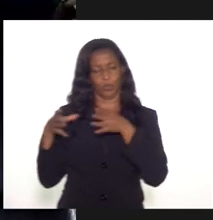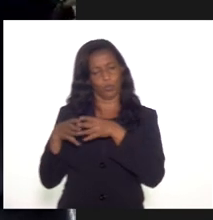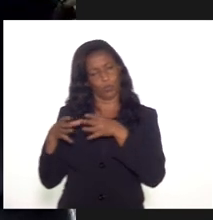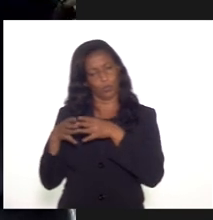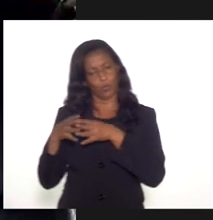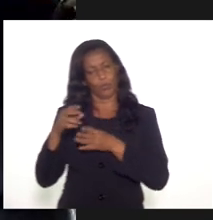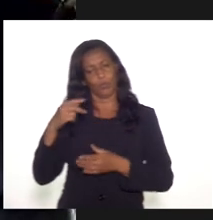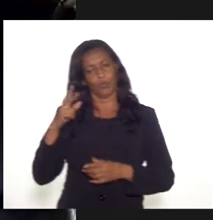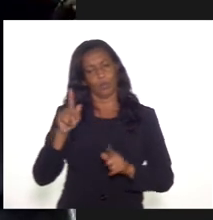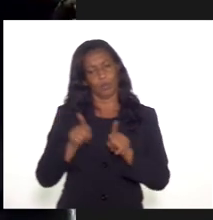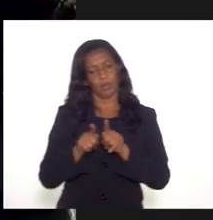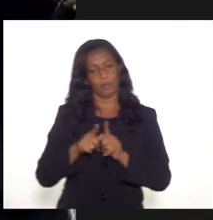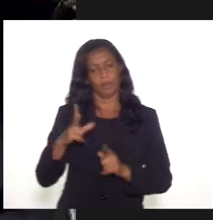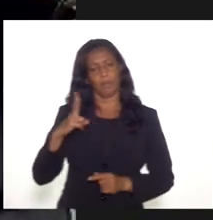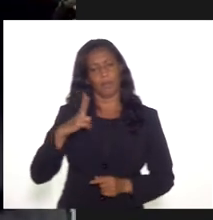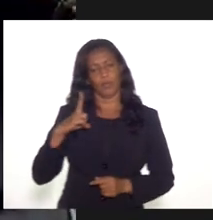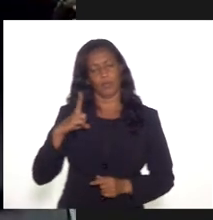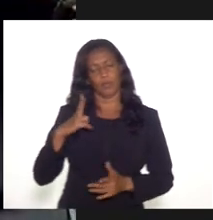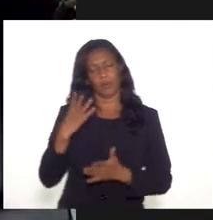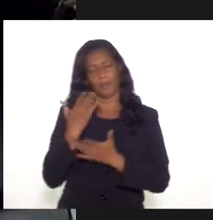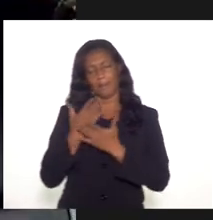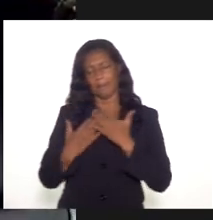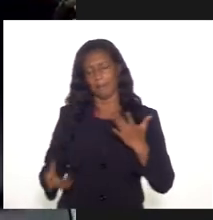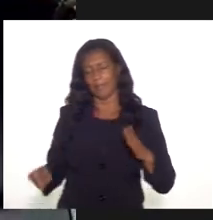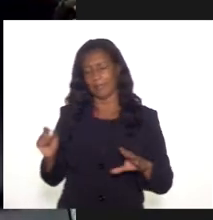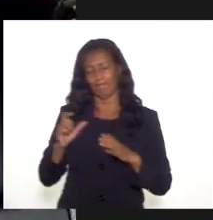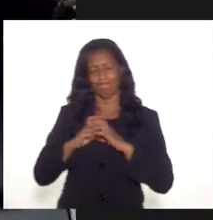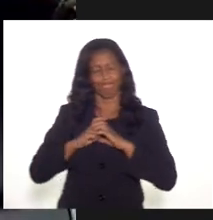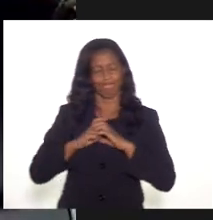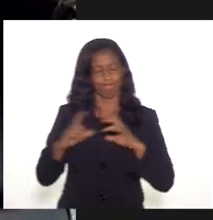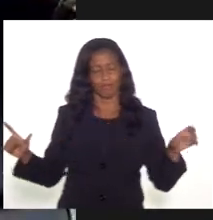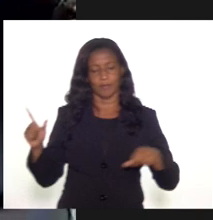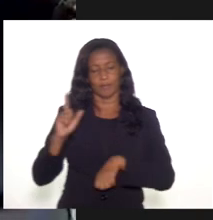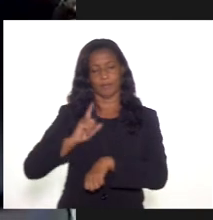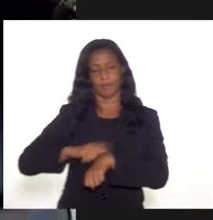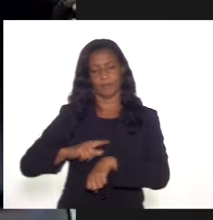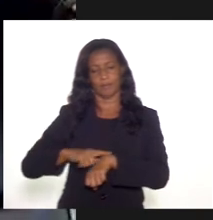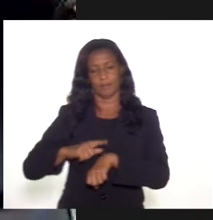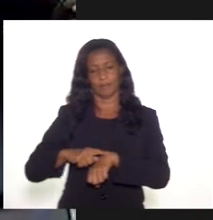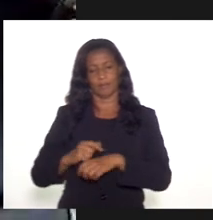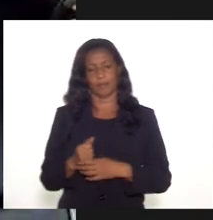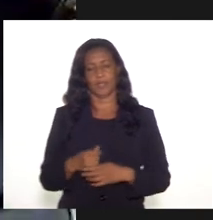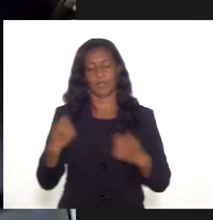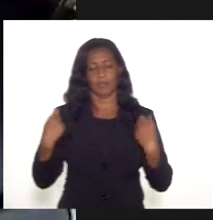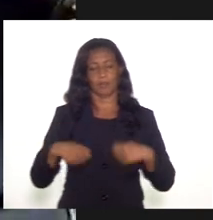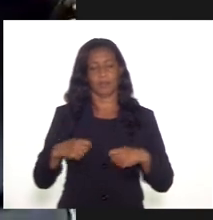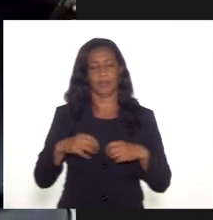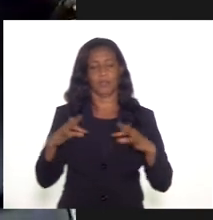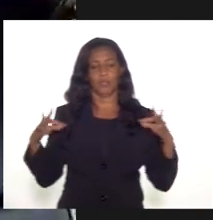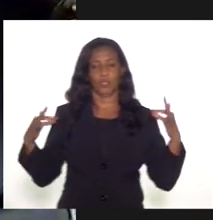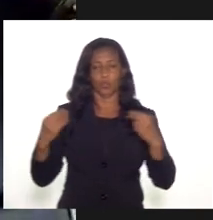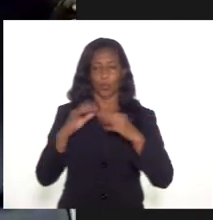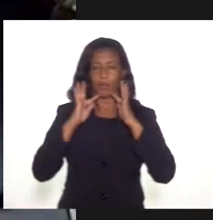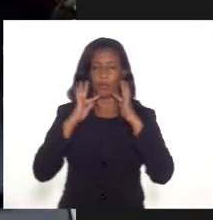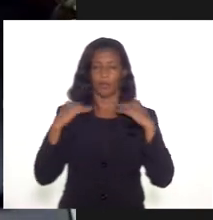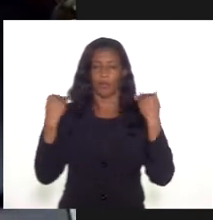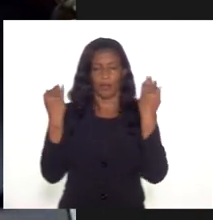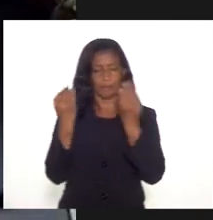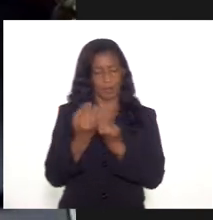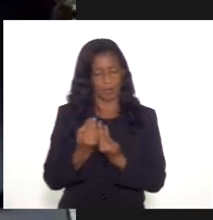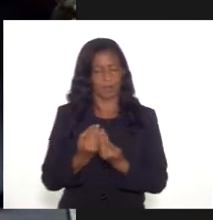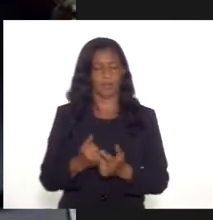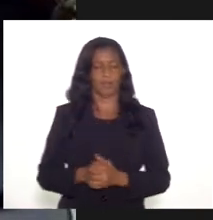quanto no seu privado, eu acho que é uma perda muito grande, ainda mais nesse momento, que a gente precisa de toda a nossa família e do